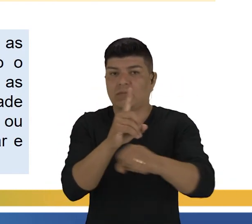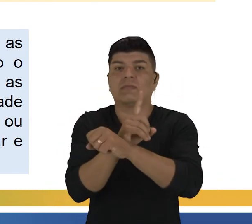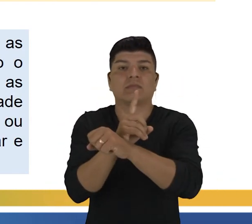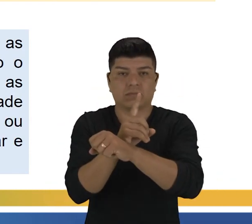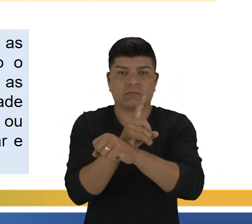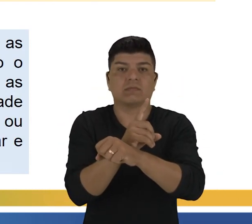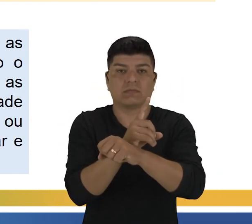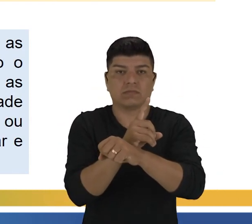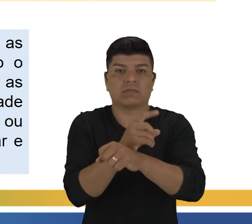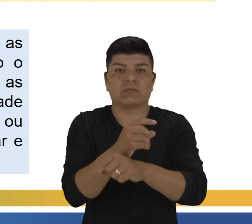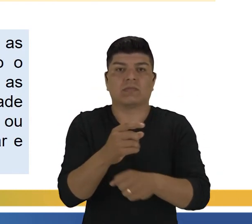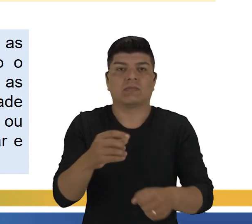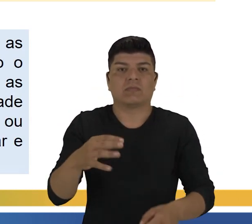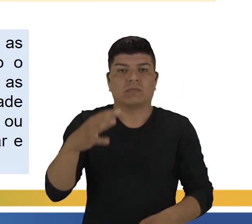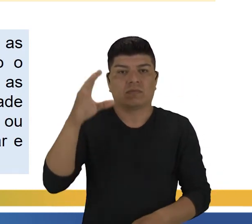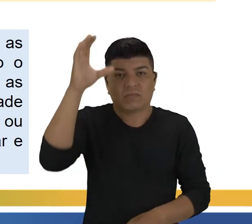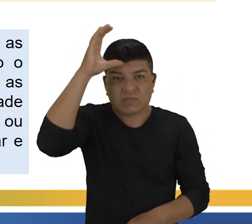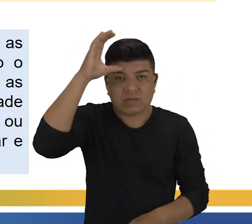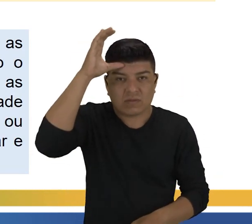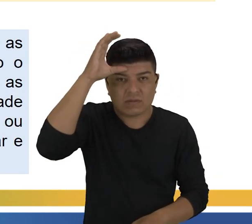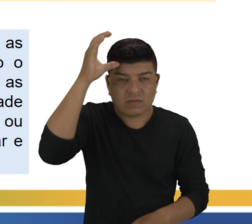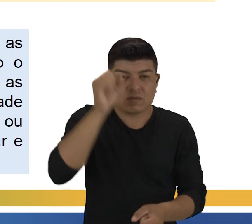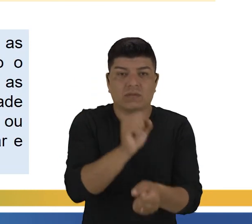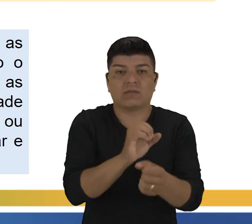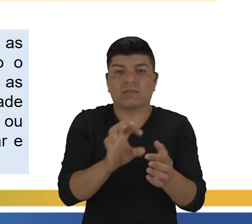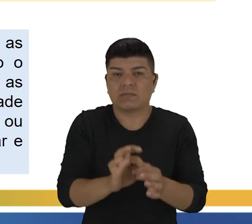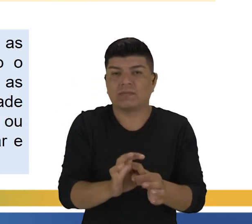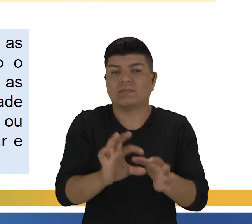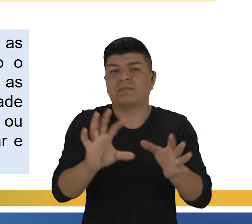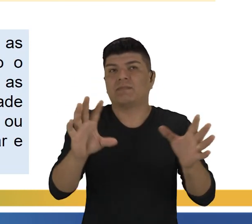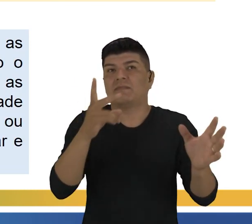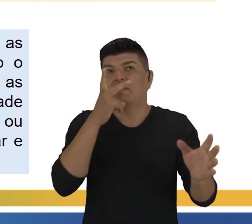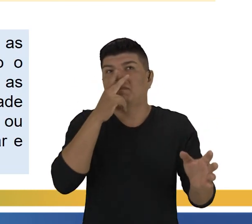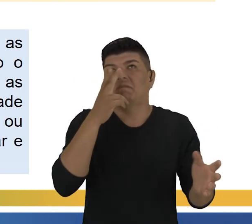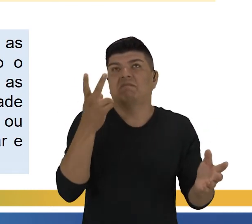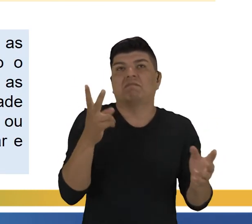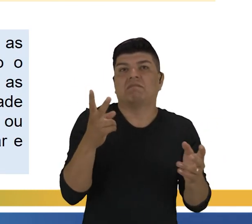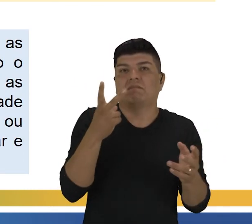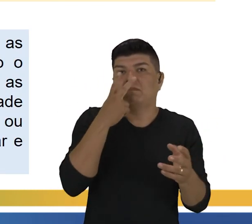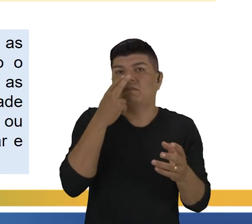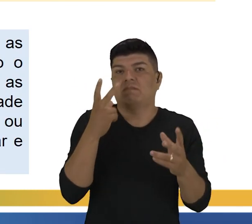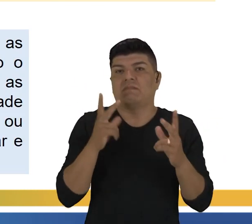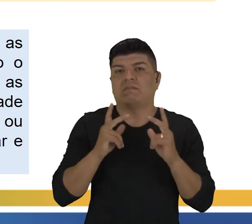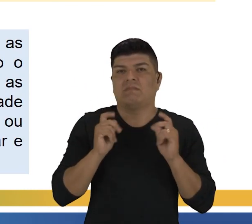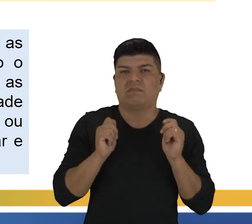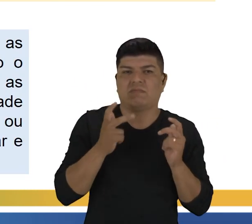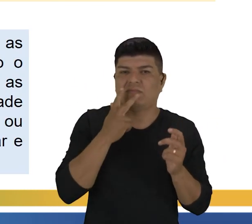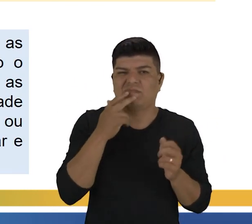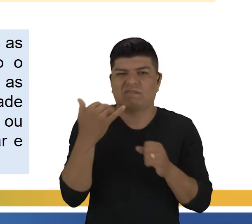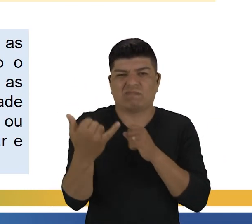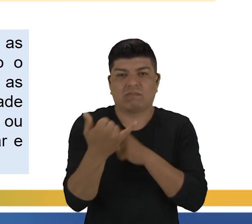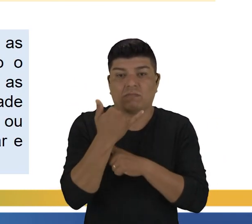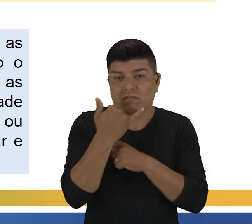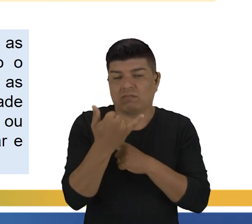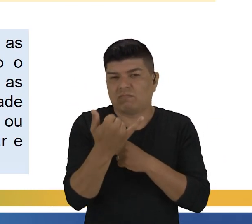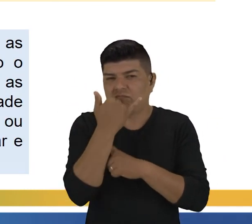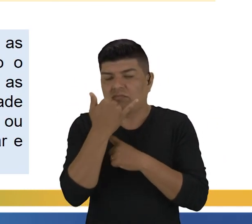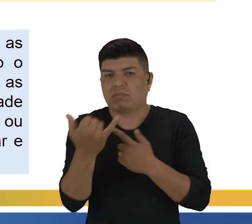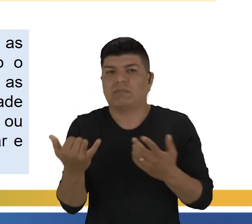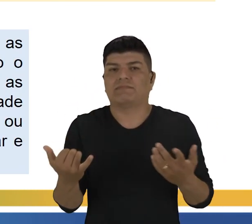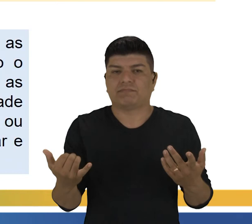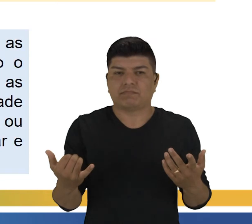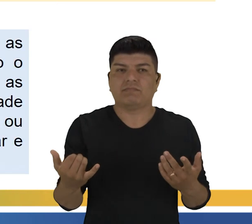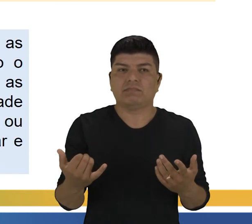de forma a conscientizá-los para essa liberdade que era meio que velada, meio que enganada, né?